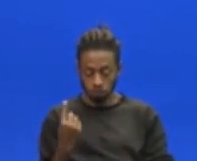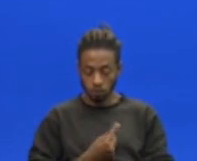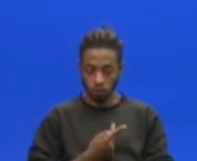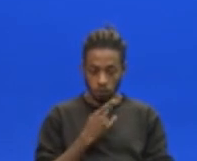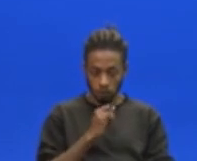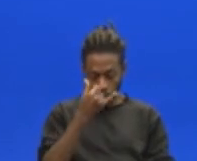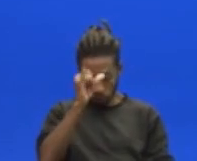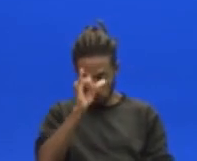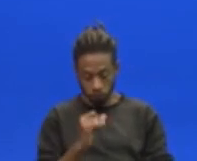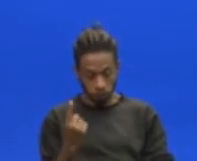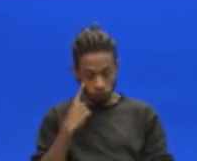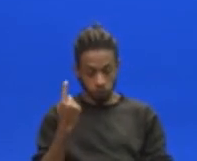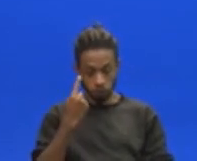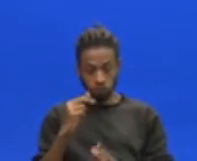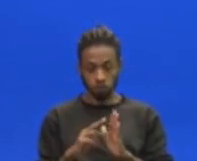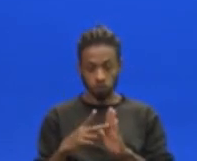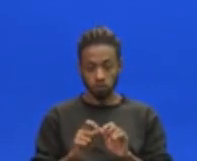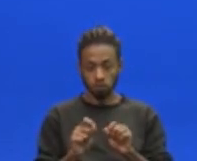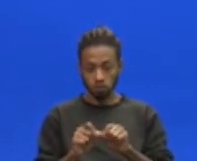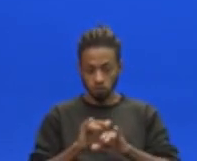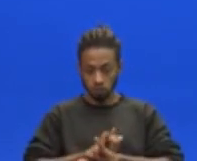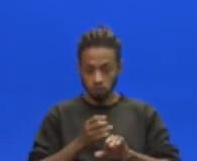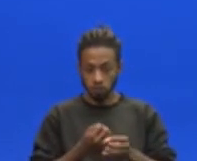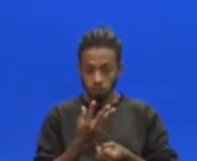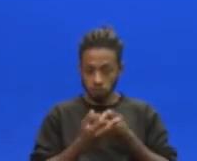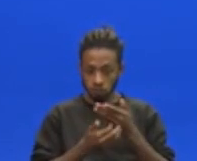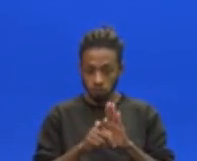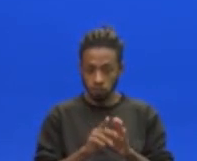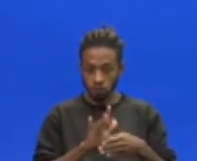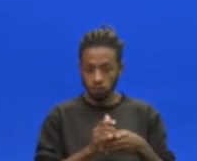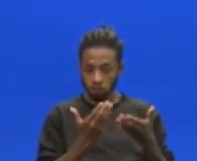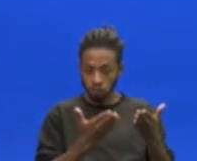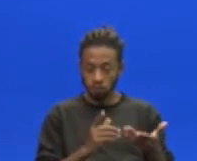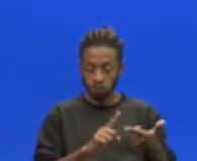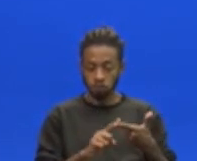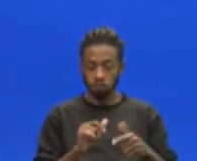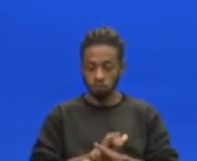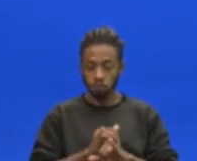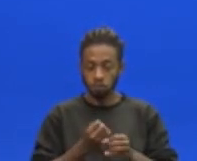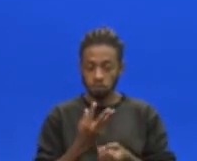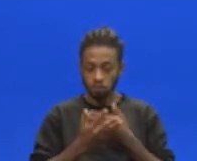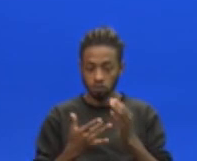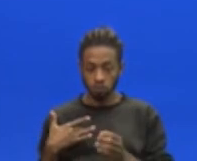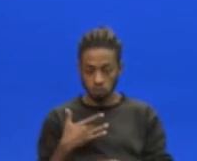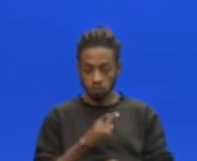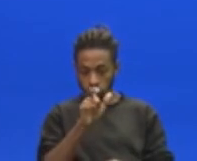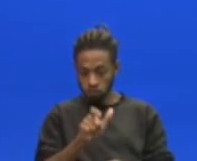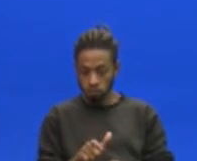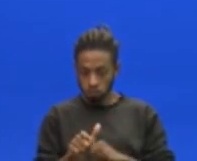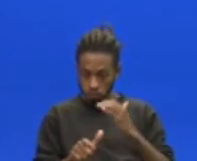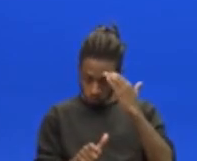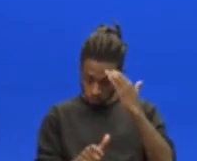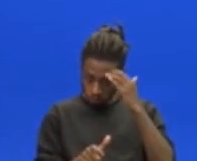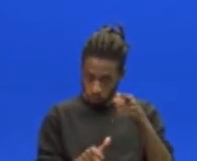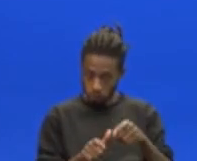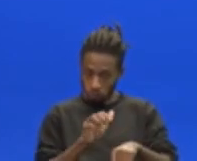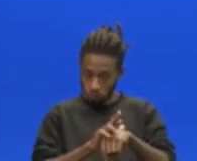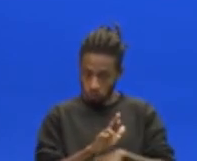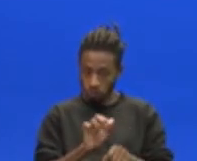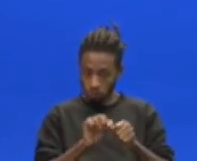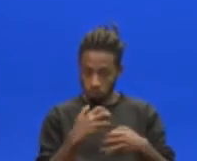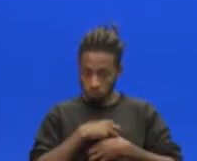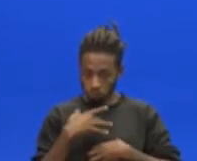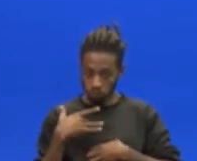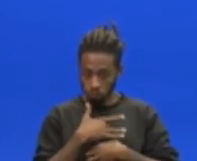prevenir de forma primária, significa divulgar informações sobre a saúde para que o indivíduo entenda que ele é responsável pelo seu estado de